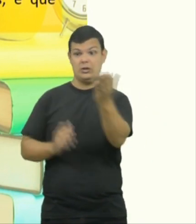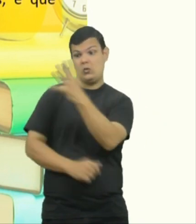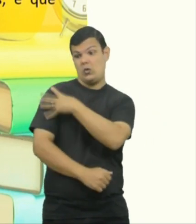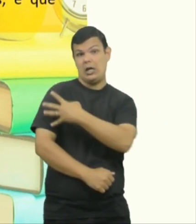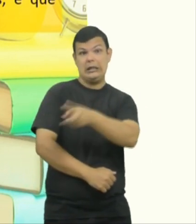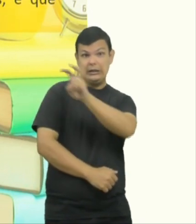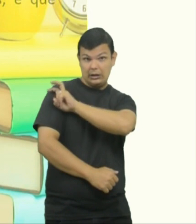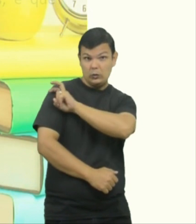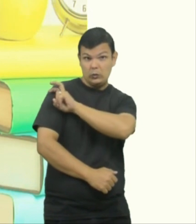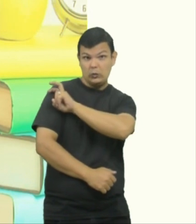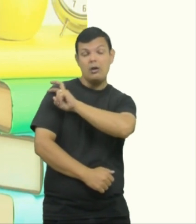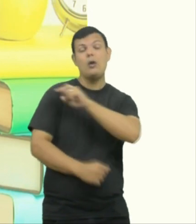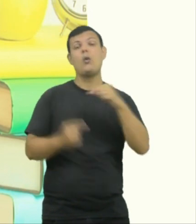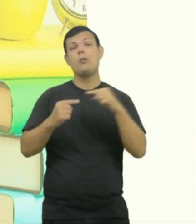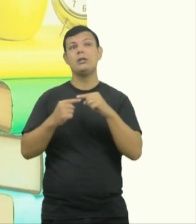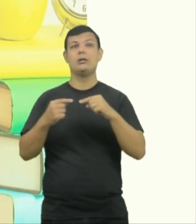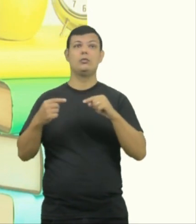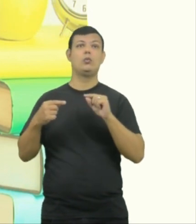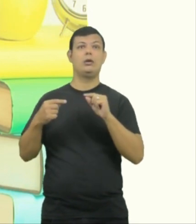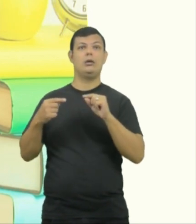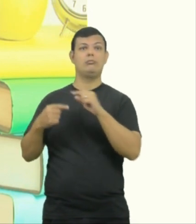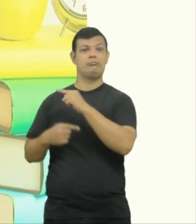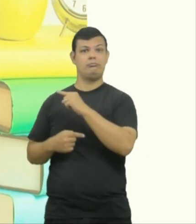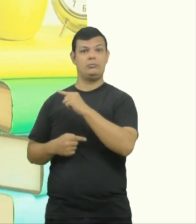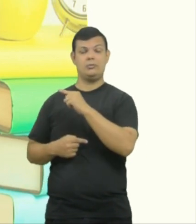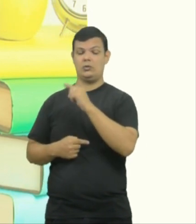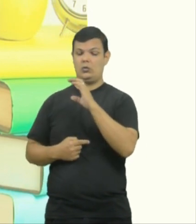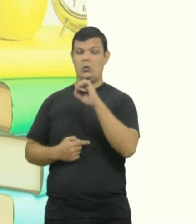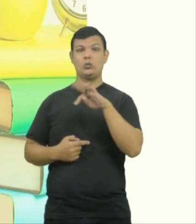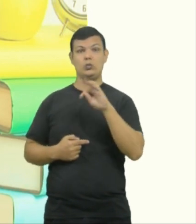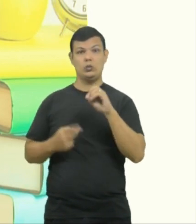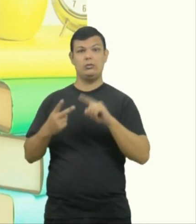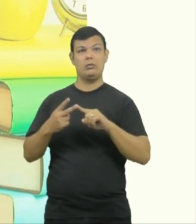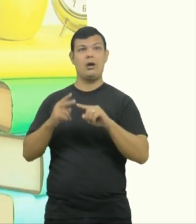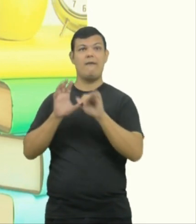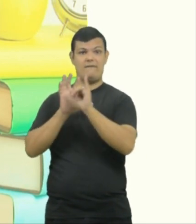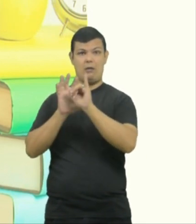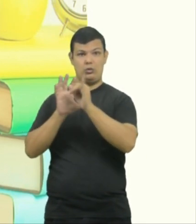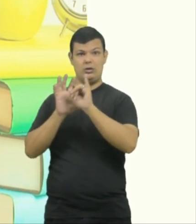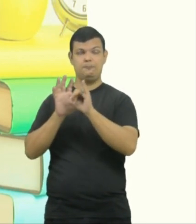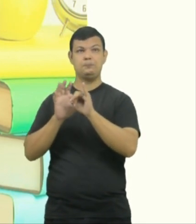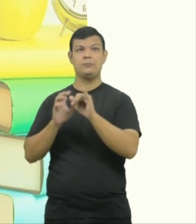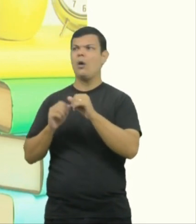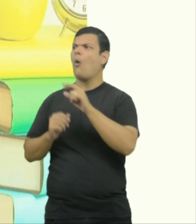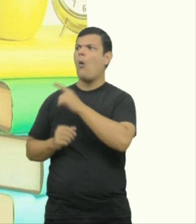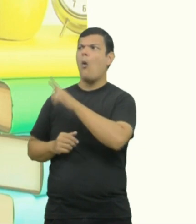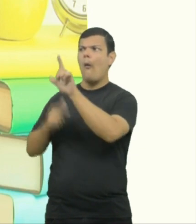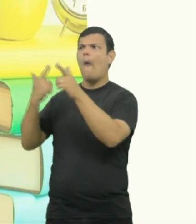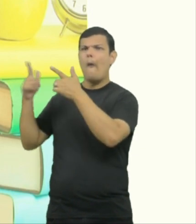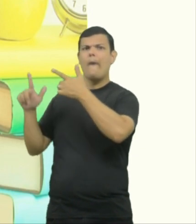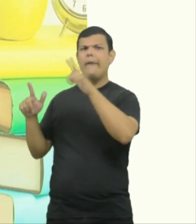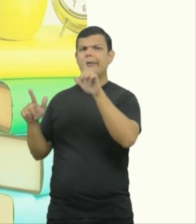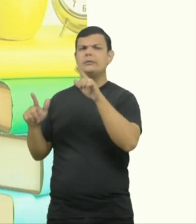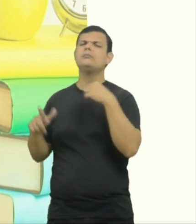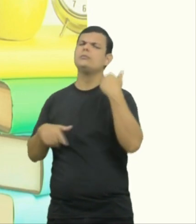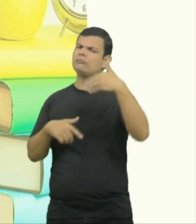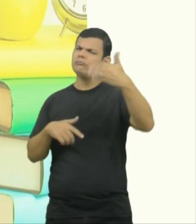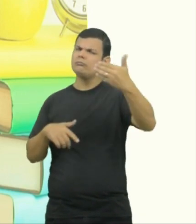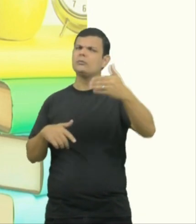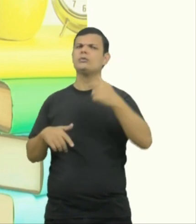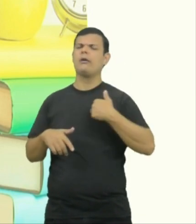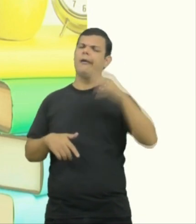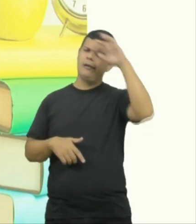do quinto ano, são esses dois aqui, ó, o conto e a fábula, tá bom? Os outros vocês naturalmente aprenderão